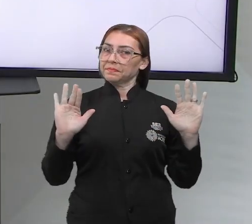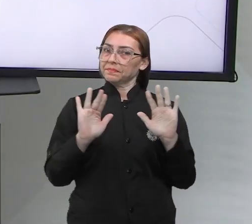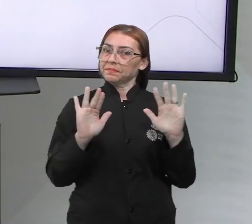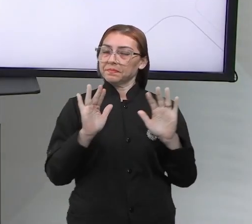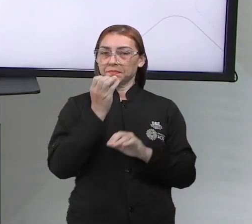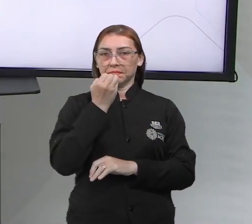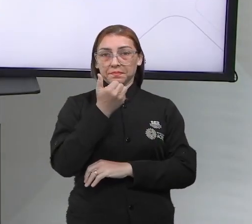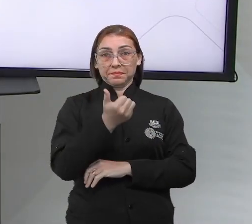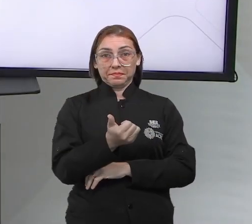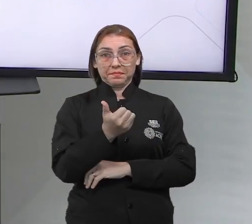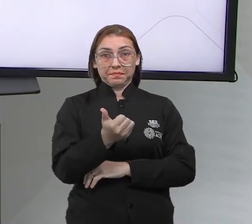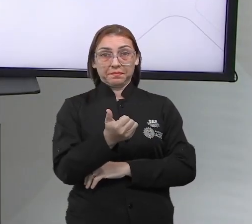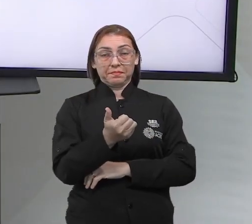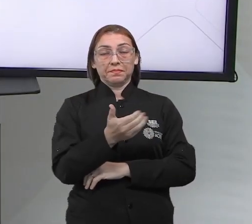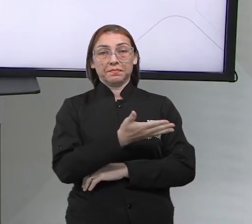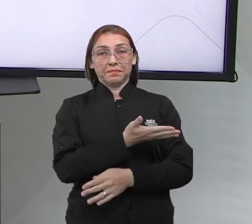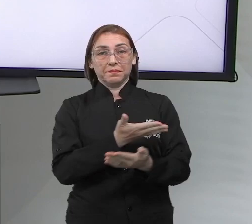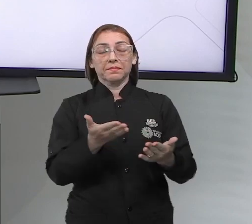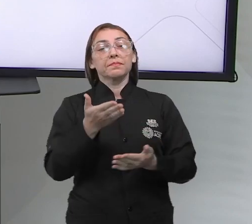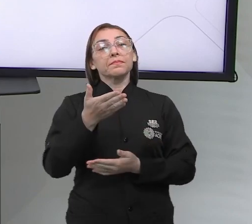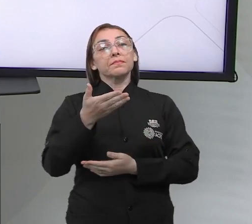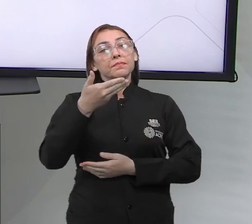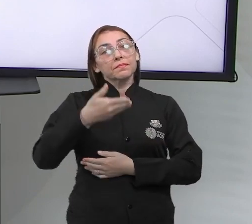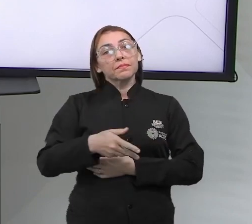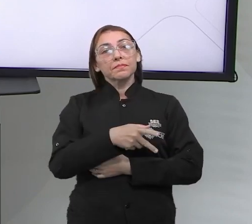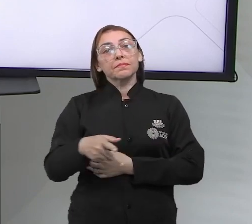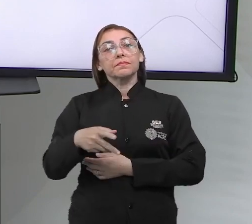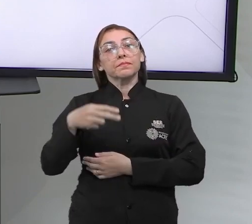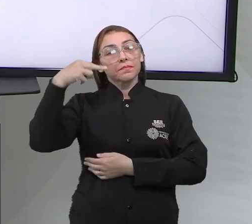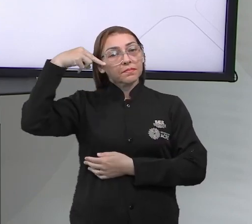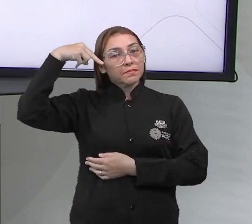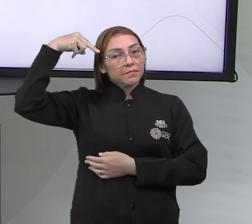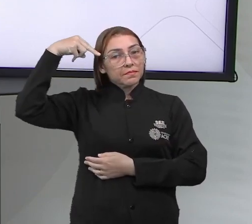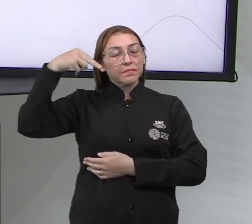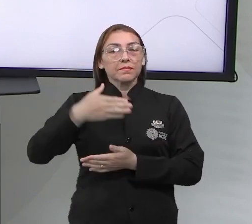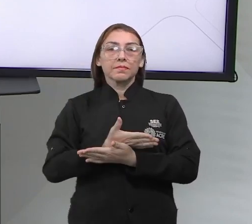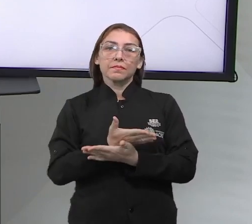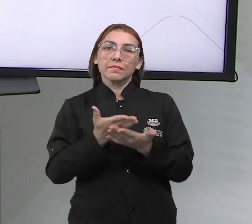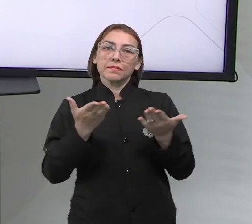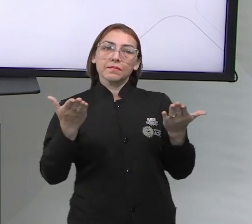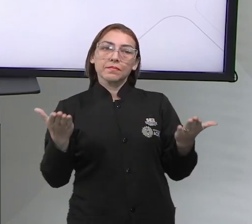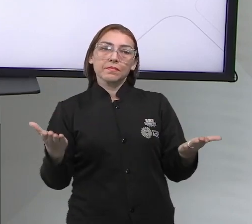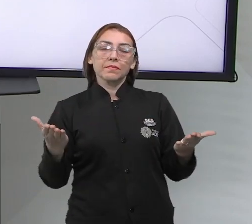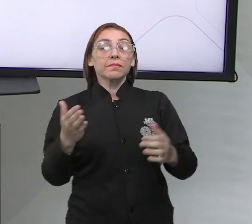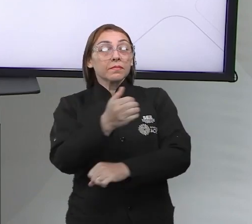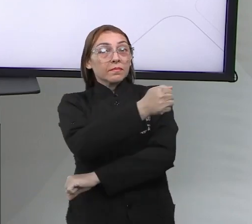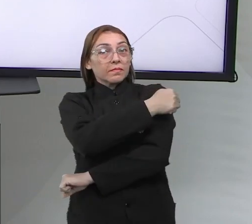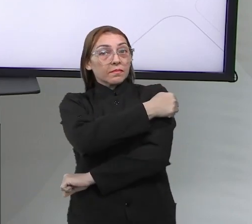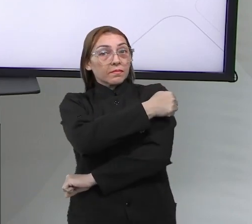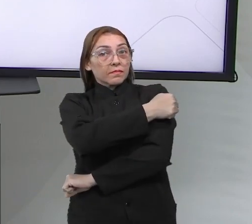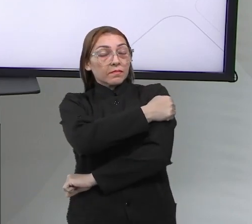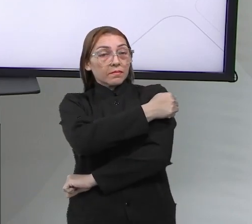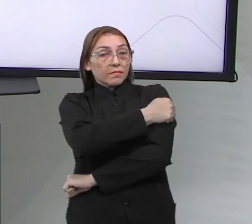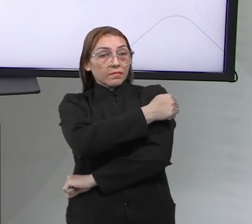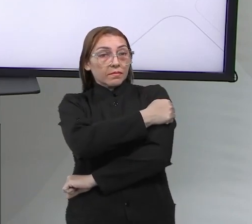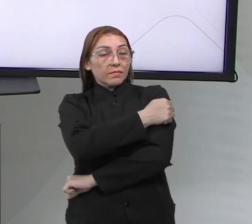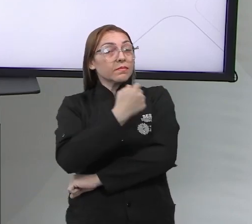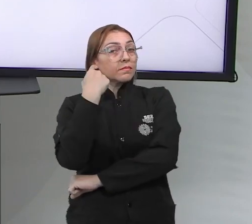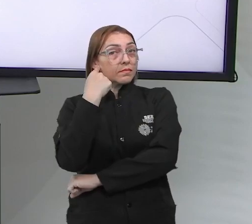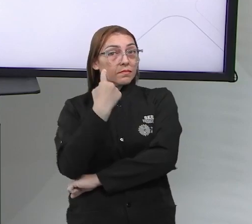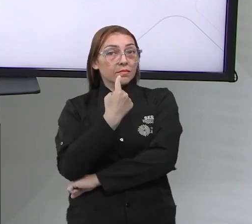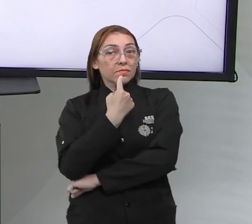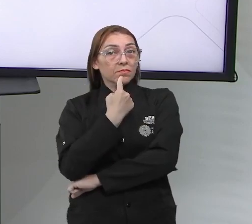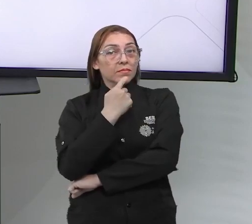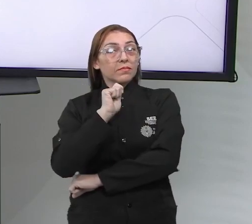Olá, tudo bem com vocês? Eu sou o professor Ney Araújo e para todos aqueles alunos e alunas